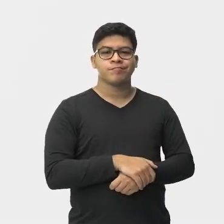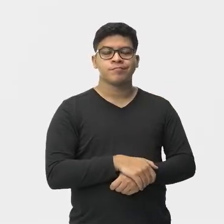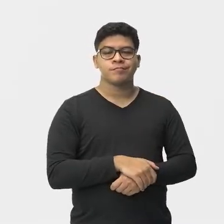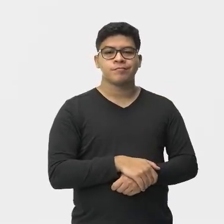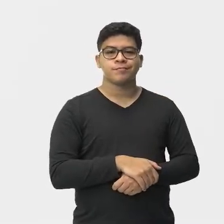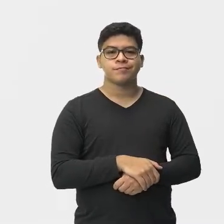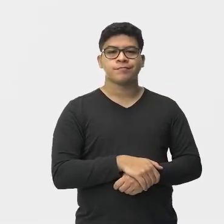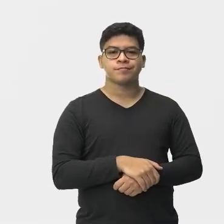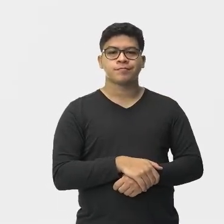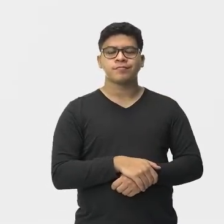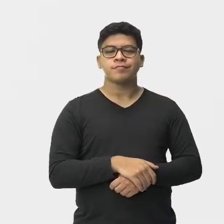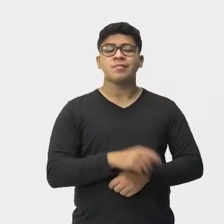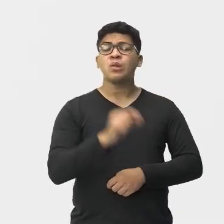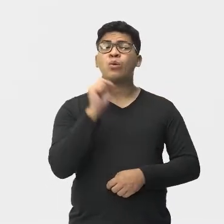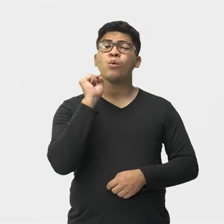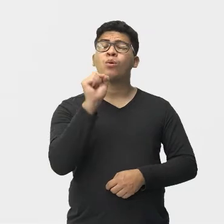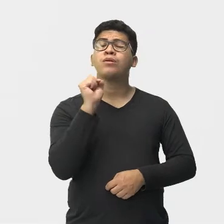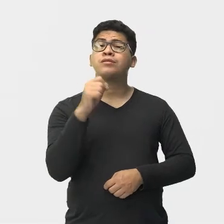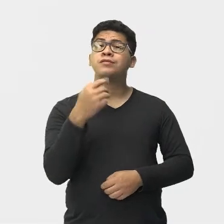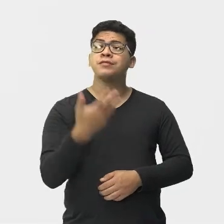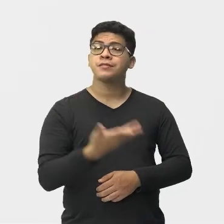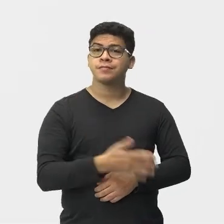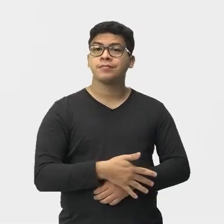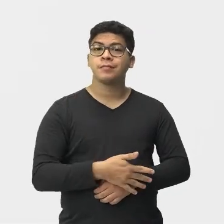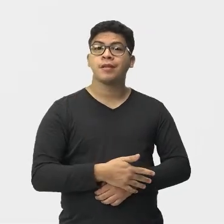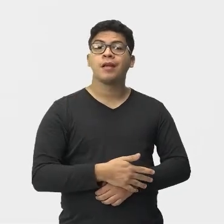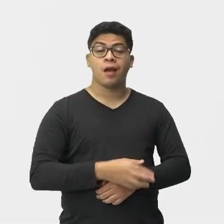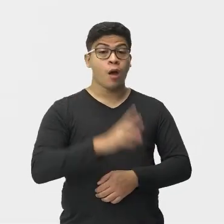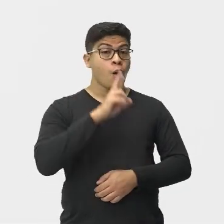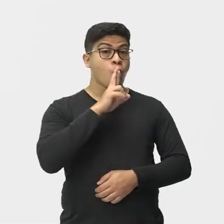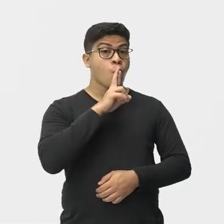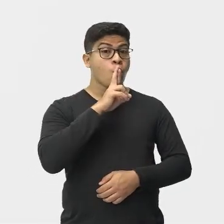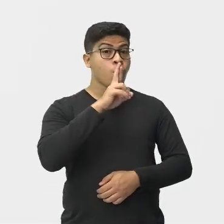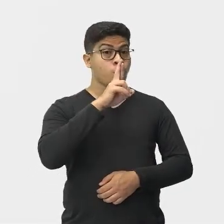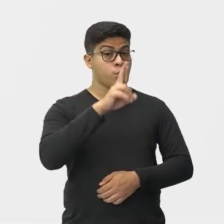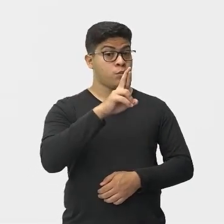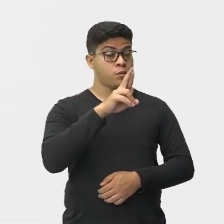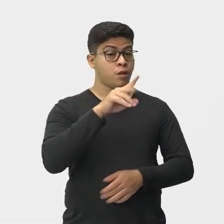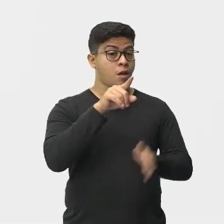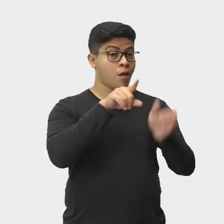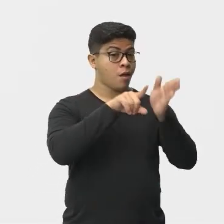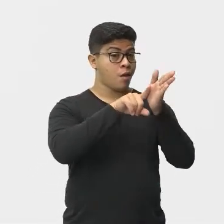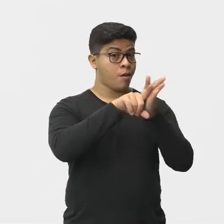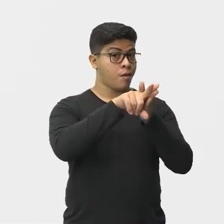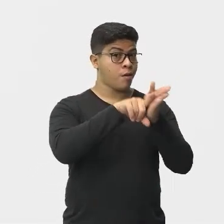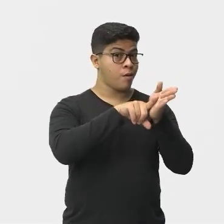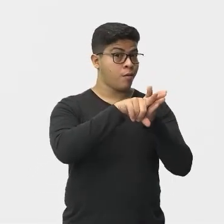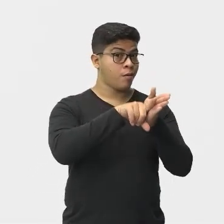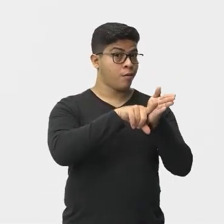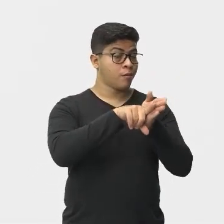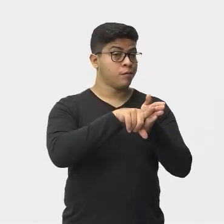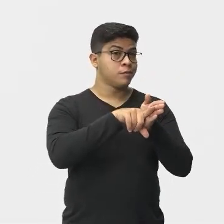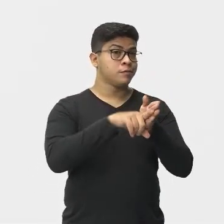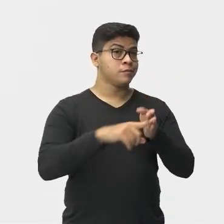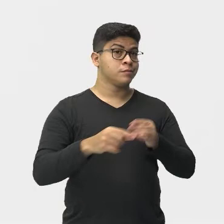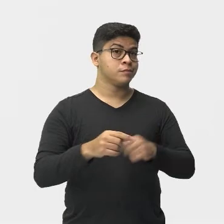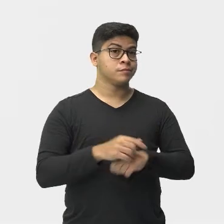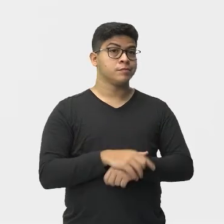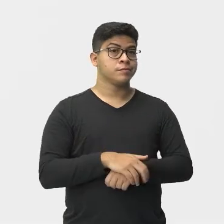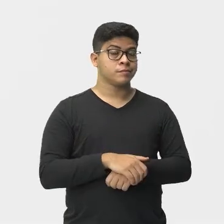Né? Que defiende? E aí, a resposta está aqui, su investigación. Aqui também é